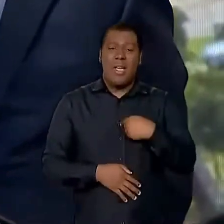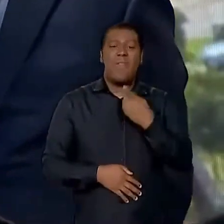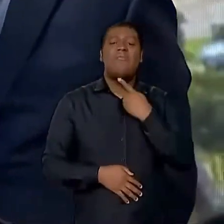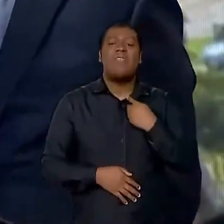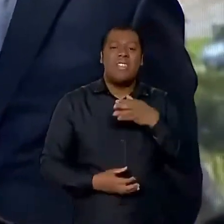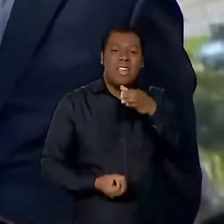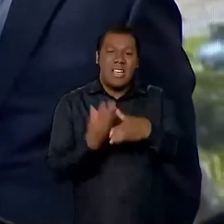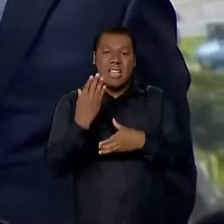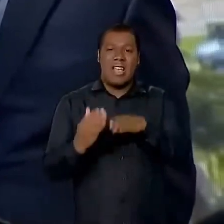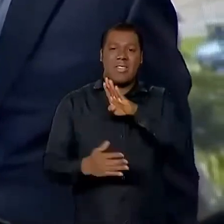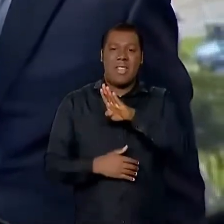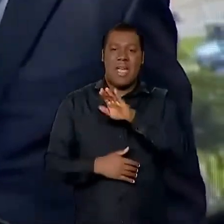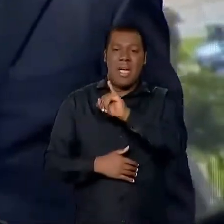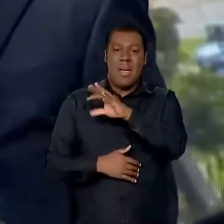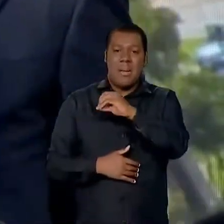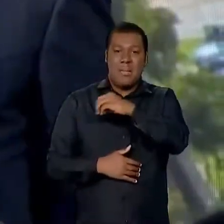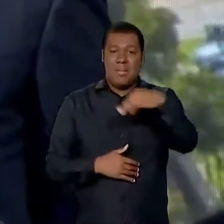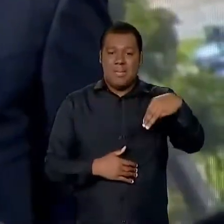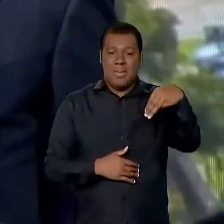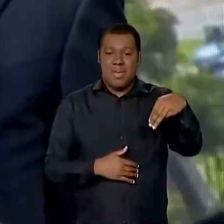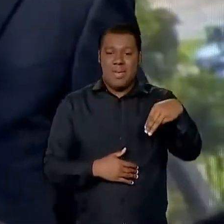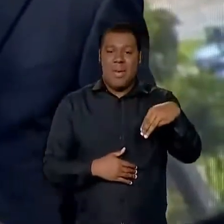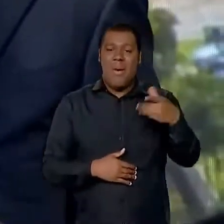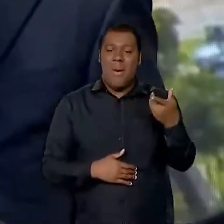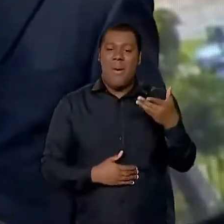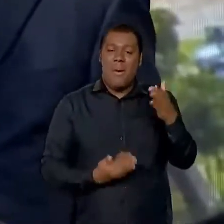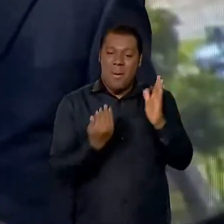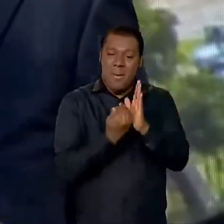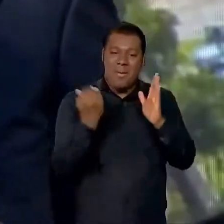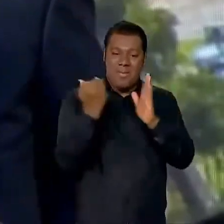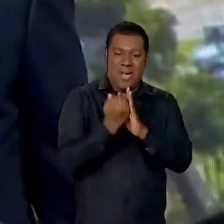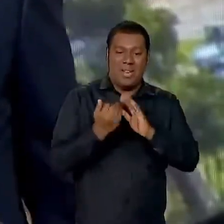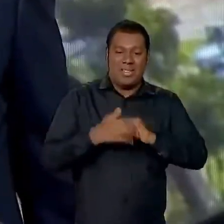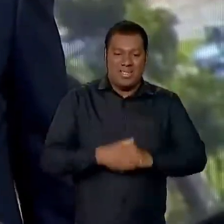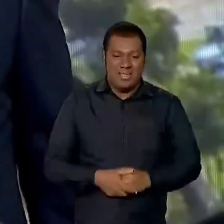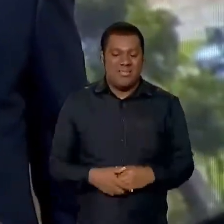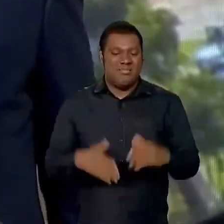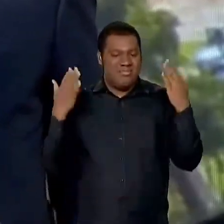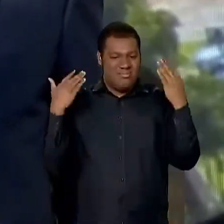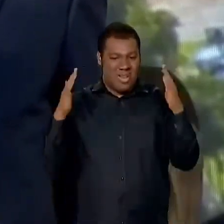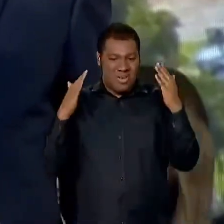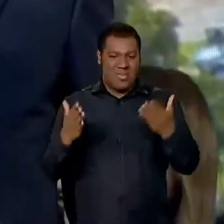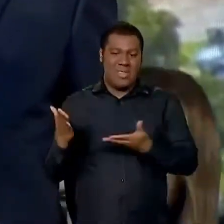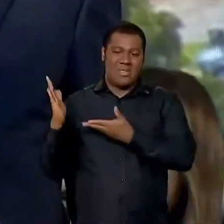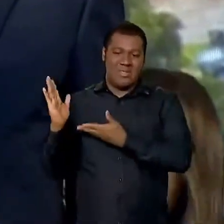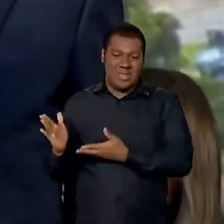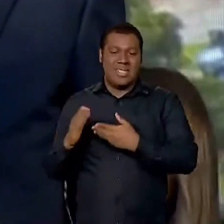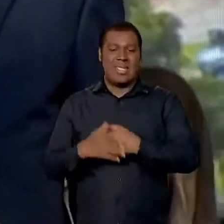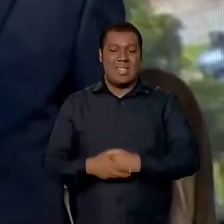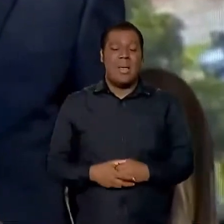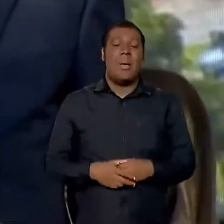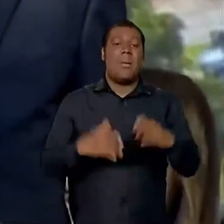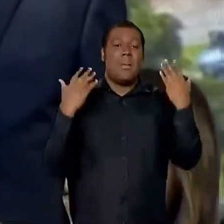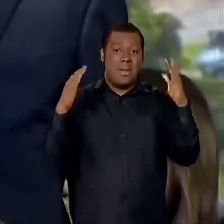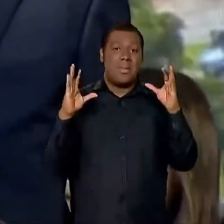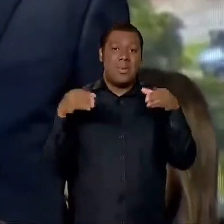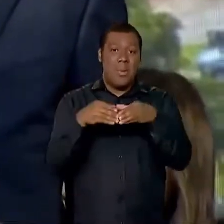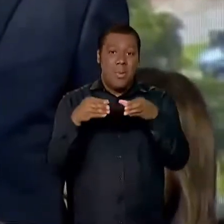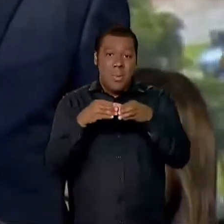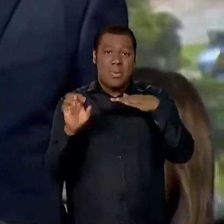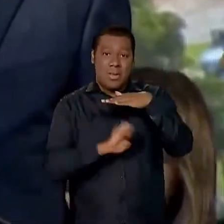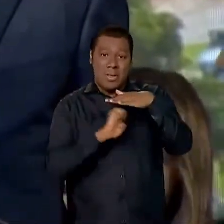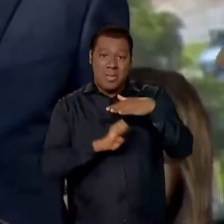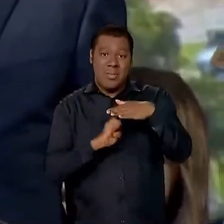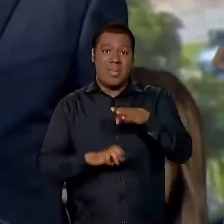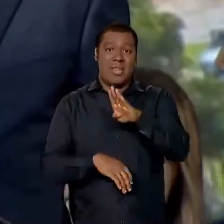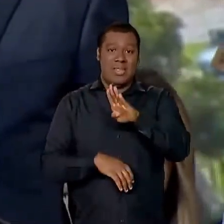coração, parabéns. Parabéns, Valfrido. Parabéns aos teus acionistas, parabéns aos teus diretores e parabéns à